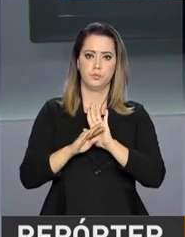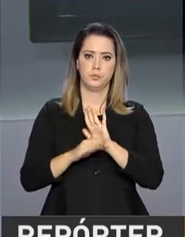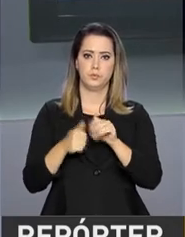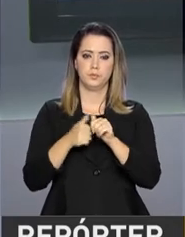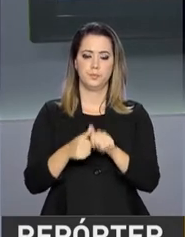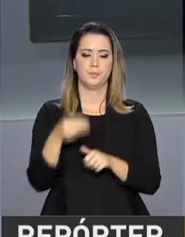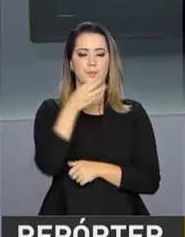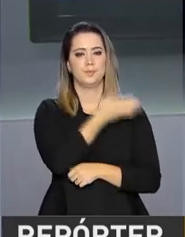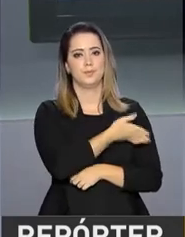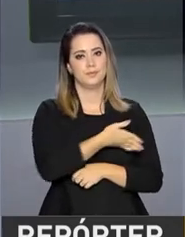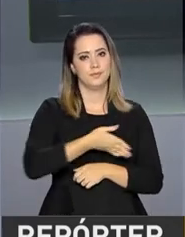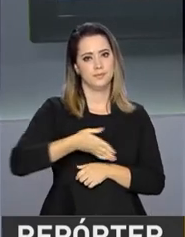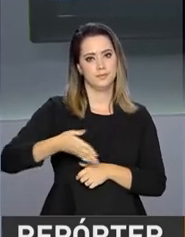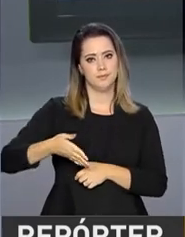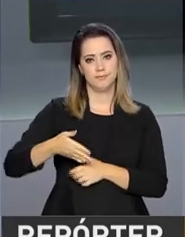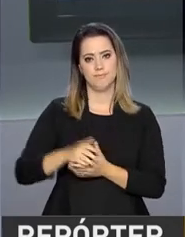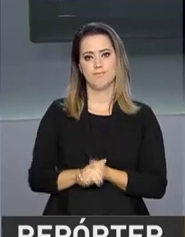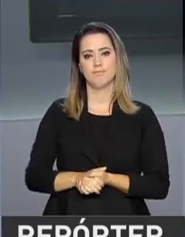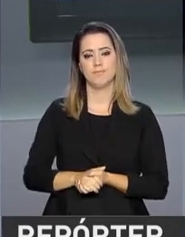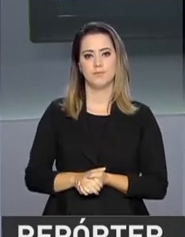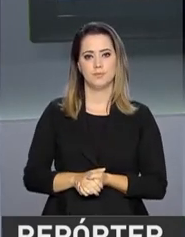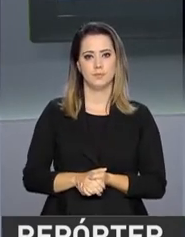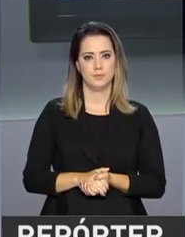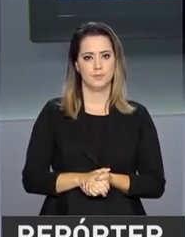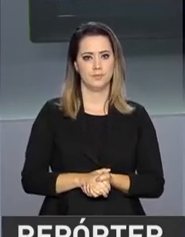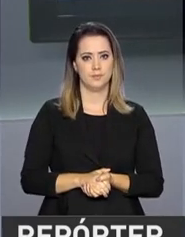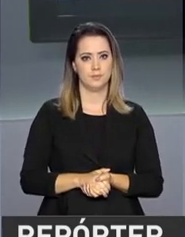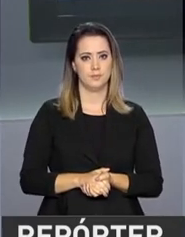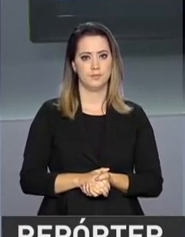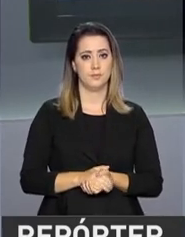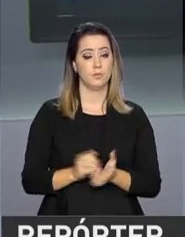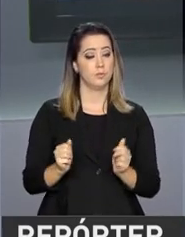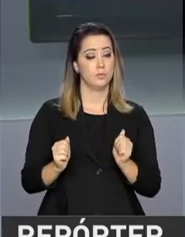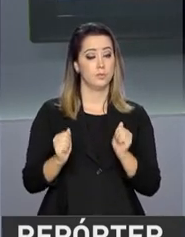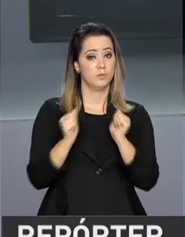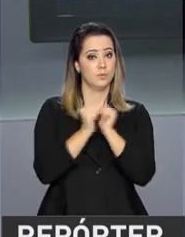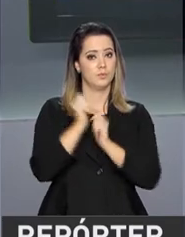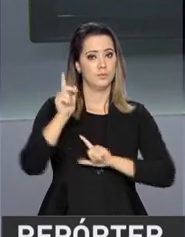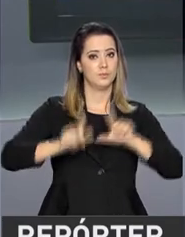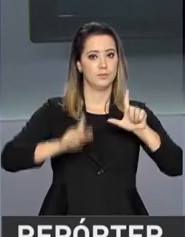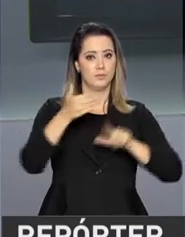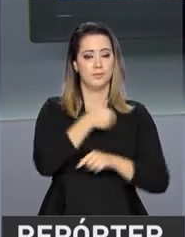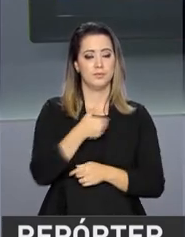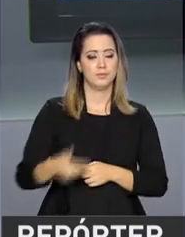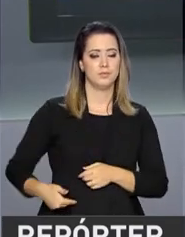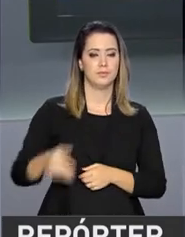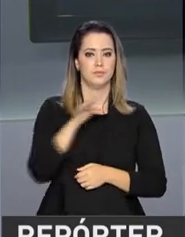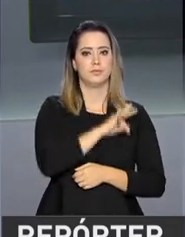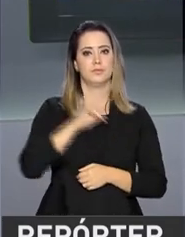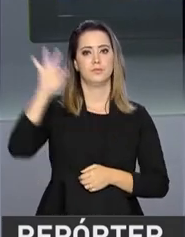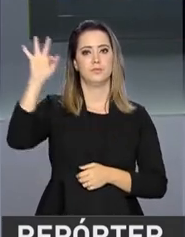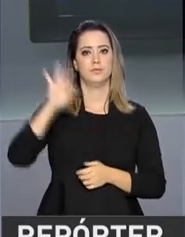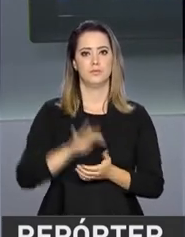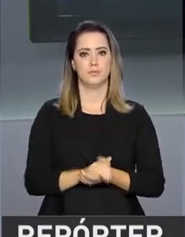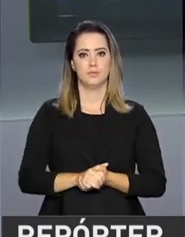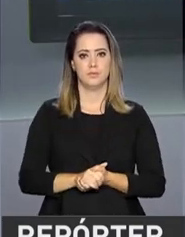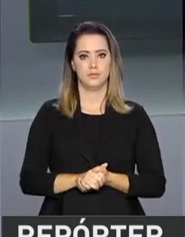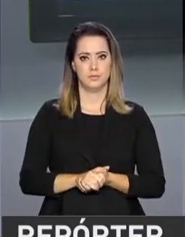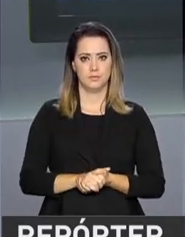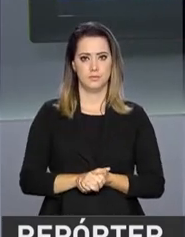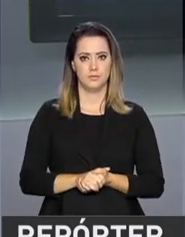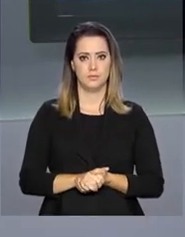toda a nossa programação também está na página da nbr na internet continue aqui com a gente na nbr a tv do governo